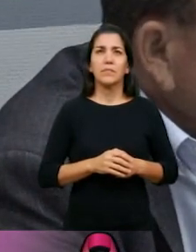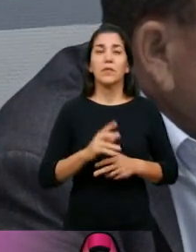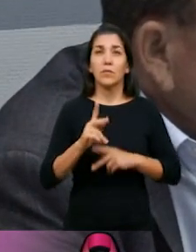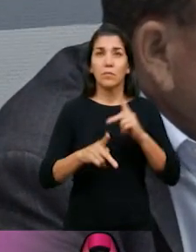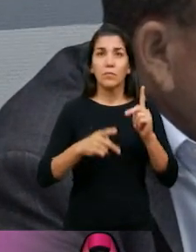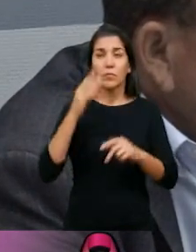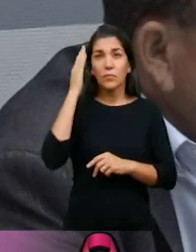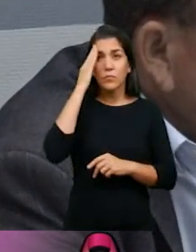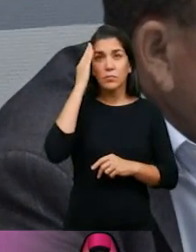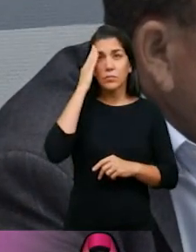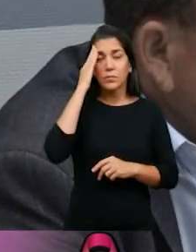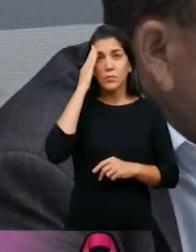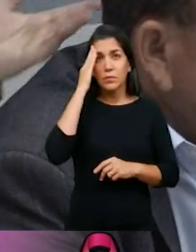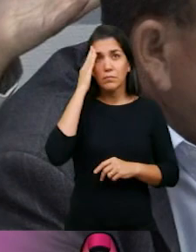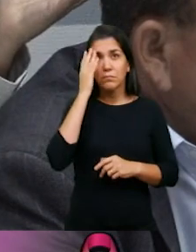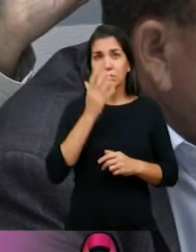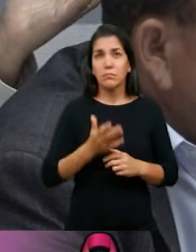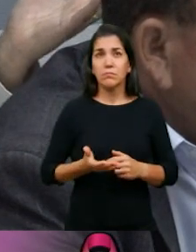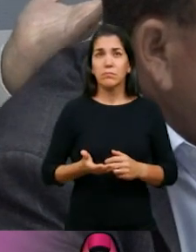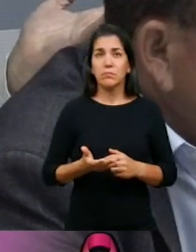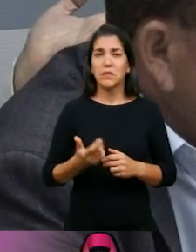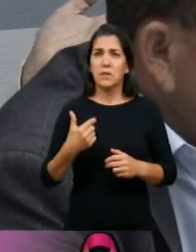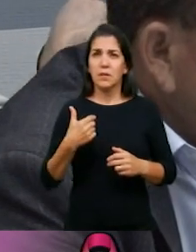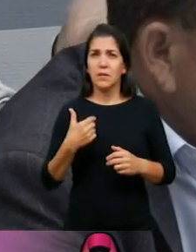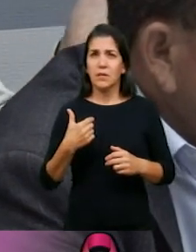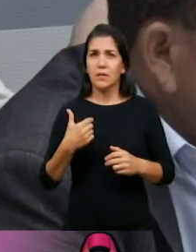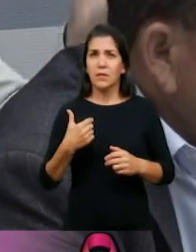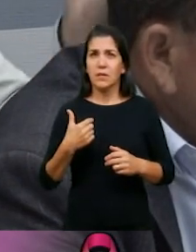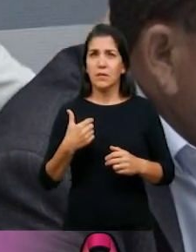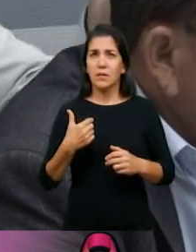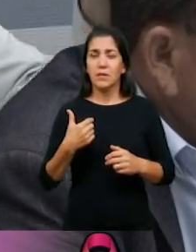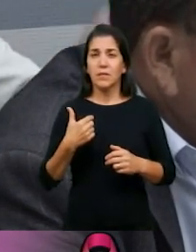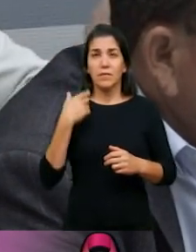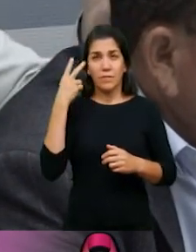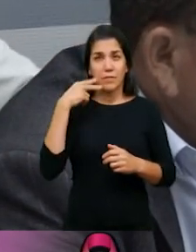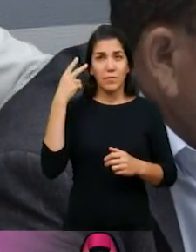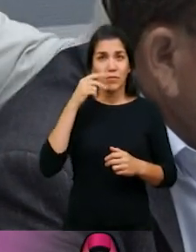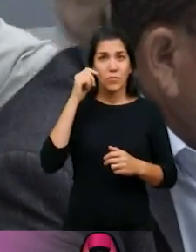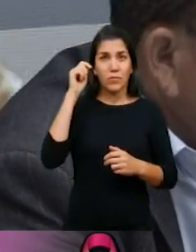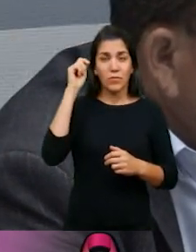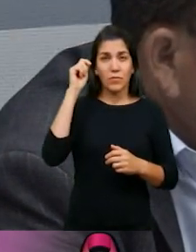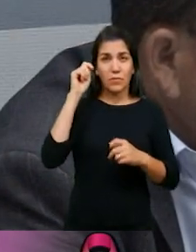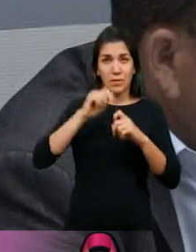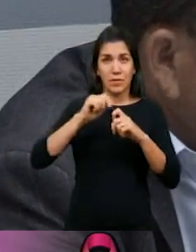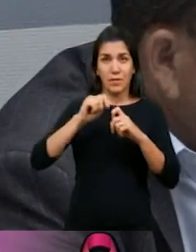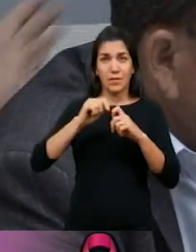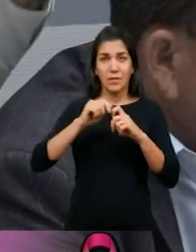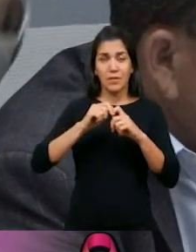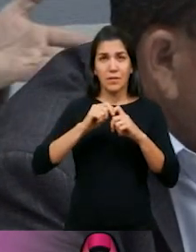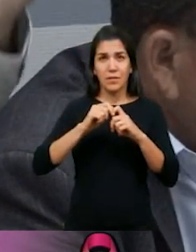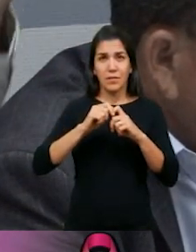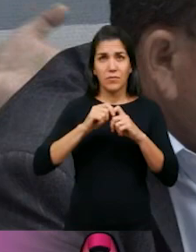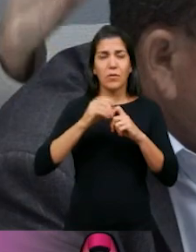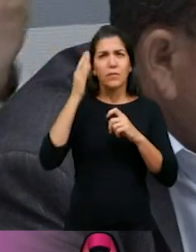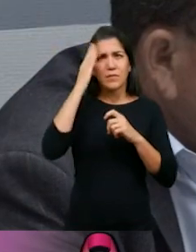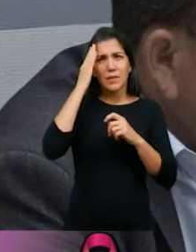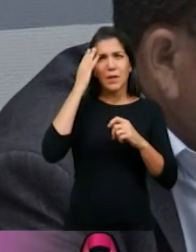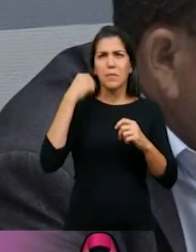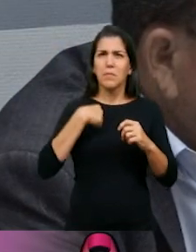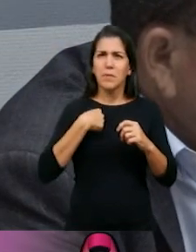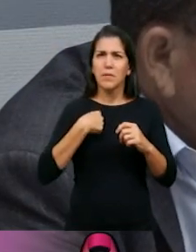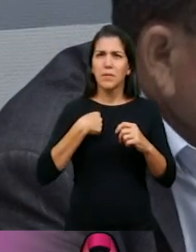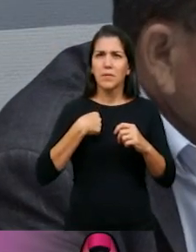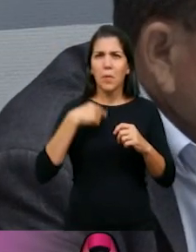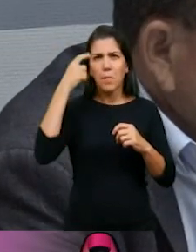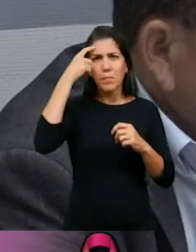mas eu nunca vi espírito de adivinhação. Ele está adivinhando o meu pensamento, população de Araçatuba. Onde já se viu